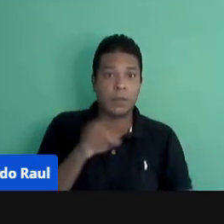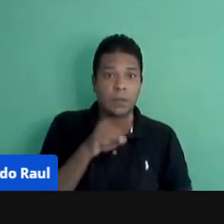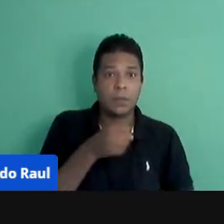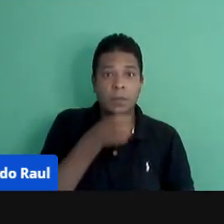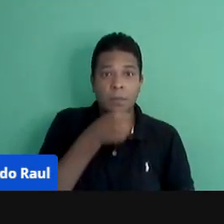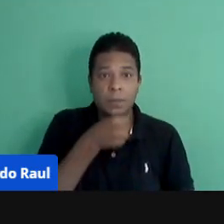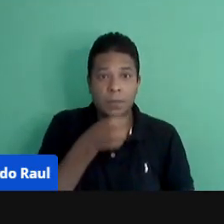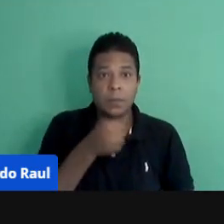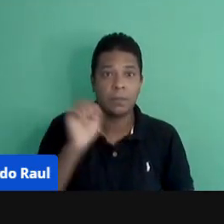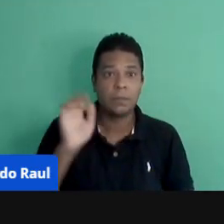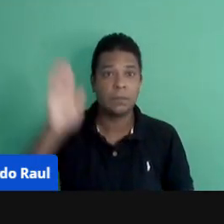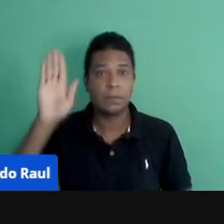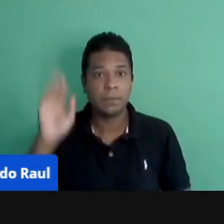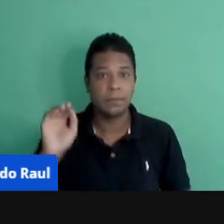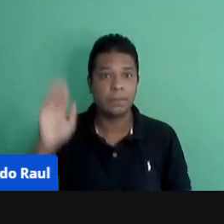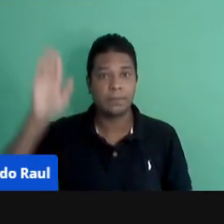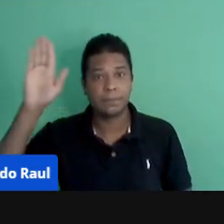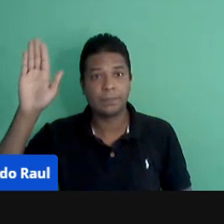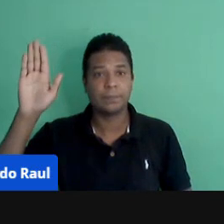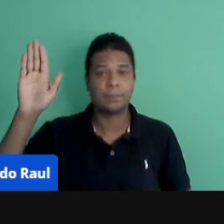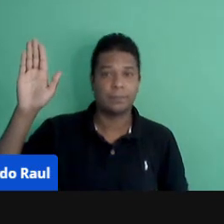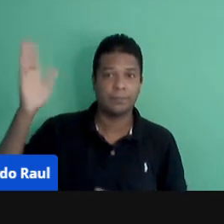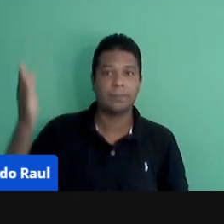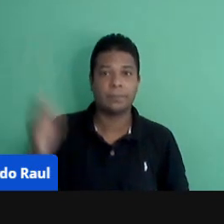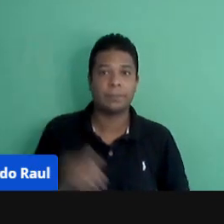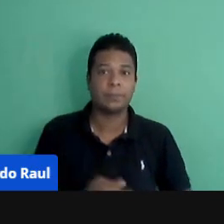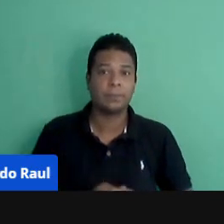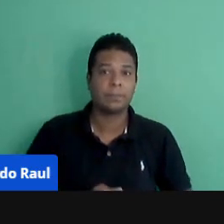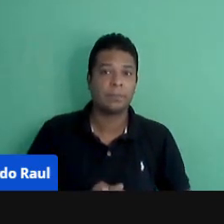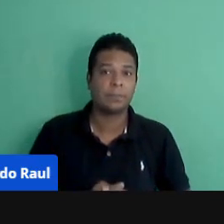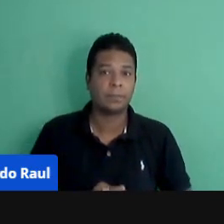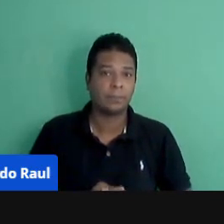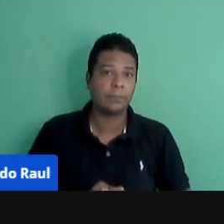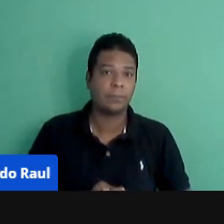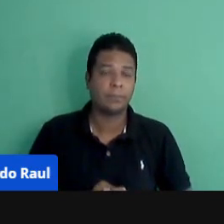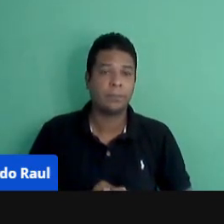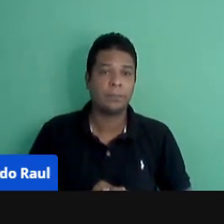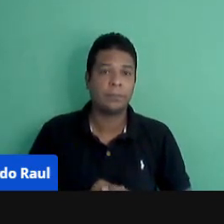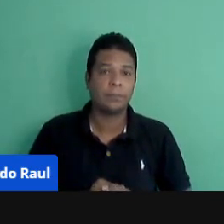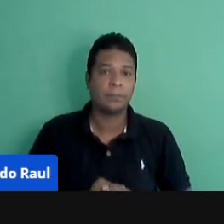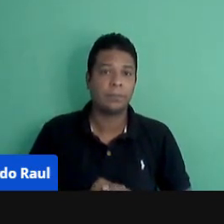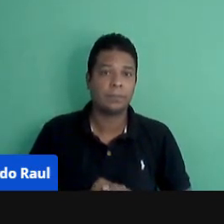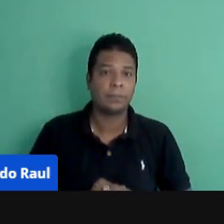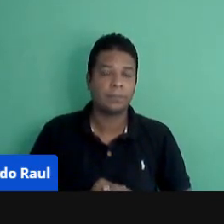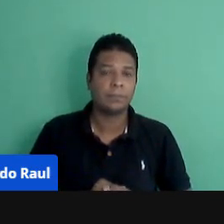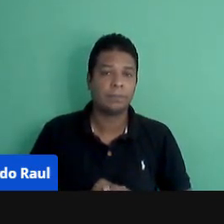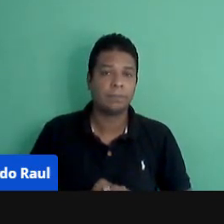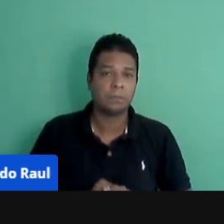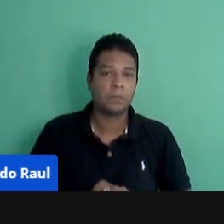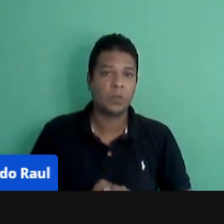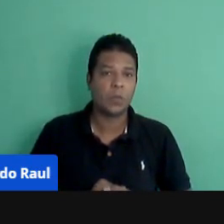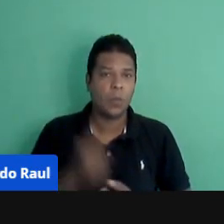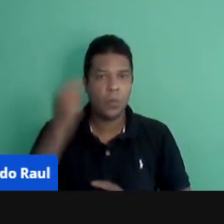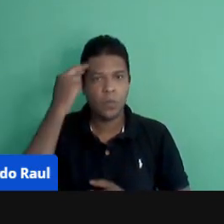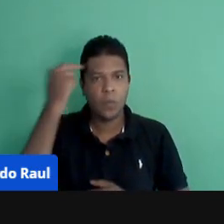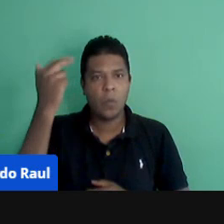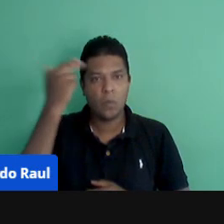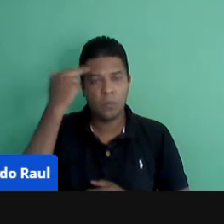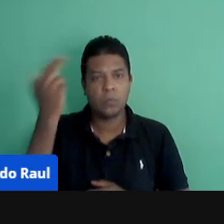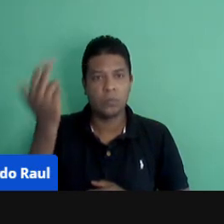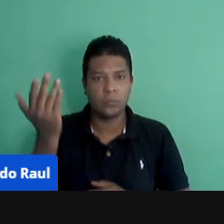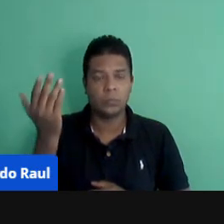para participar, né? Então, já se tornou algo comum na medida que nós